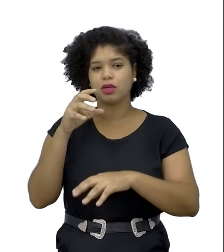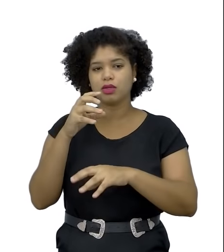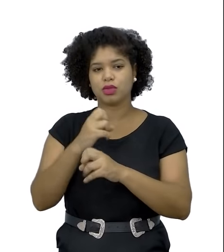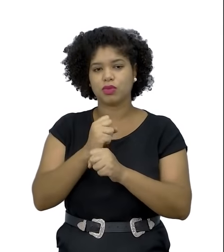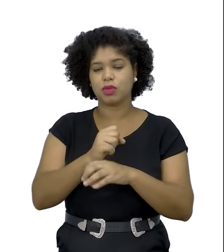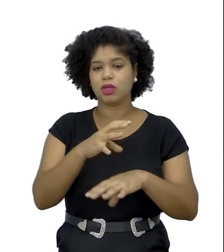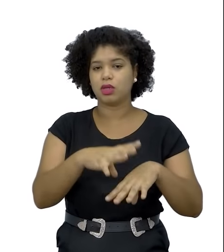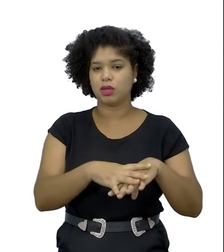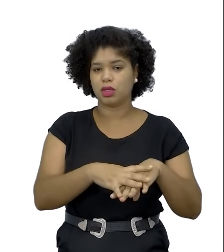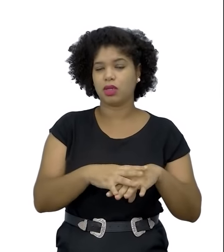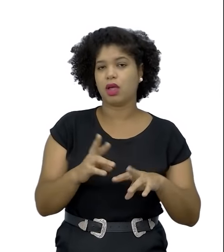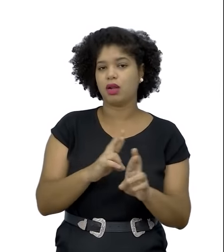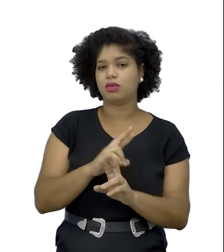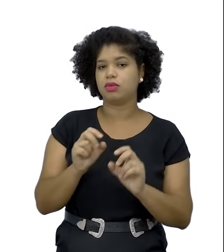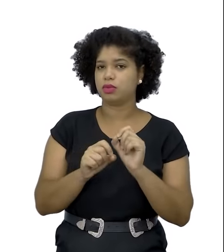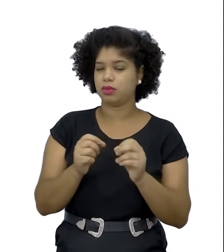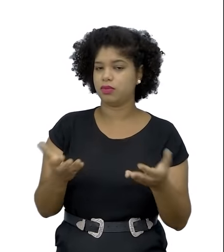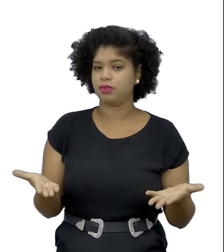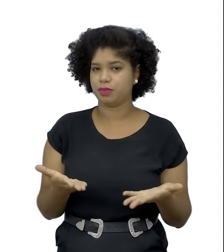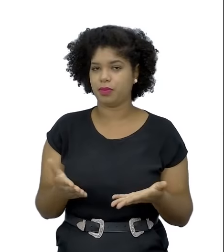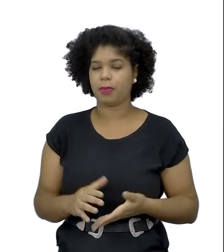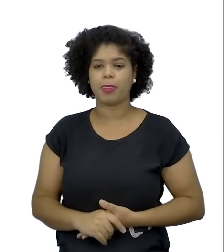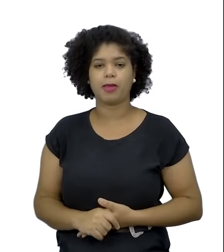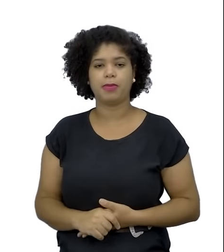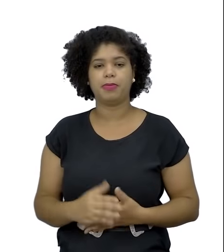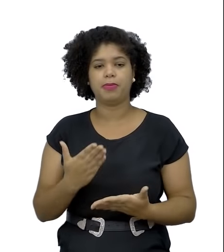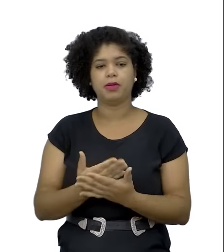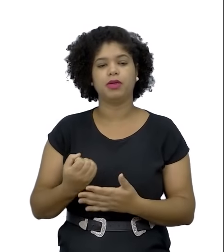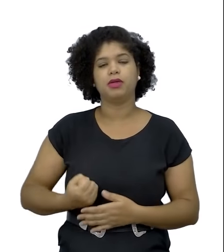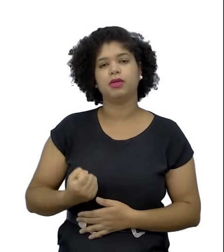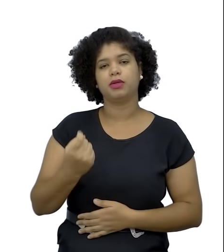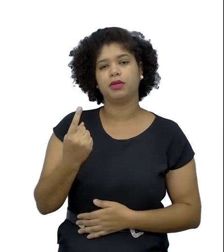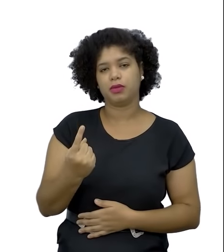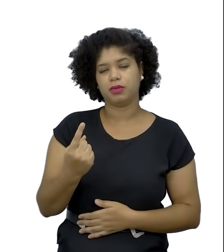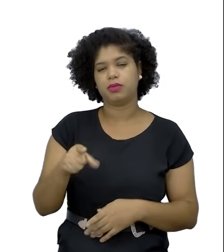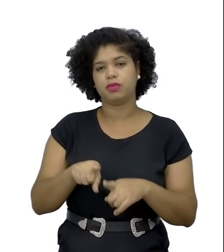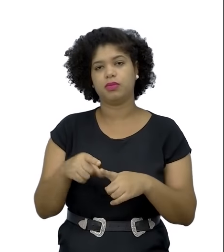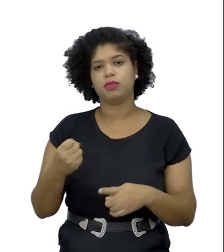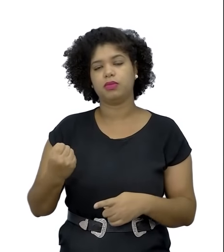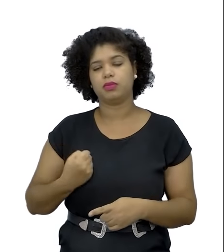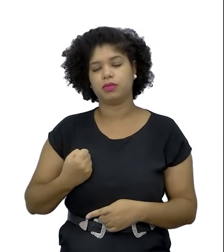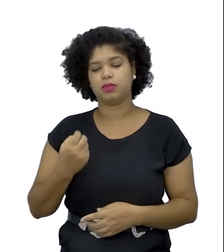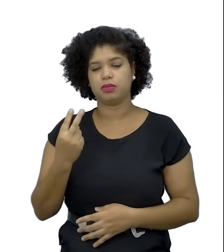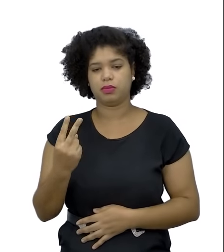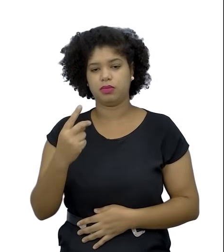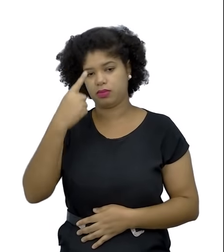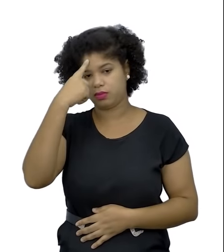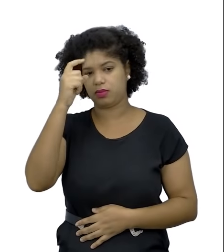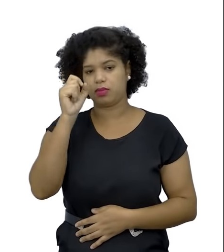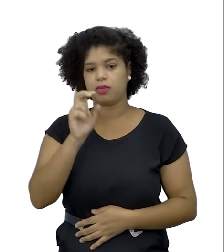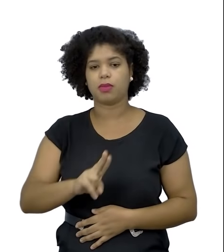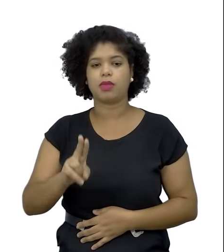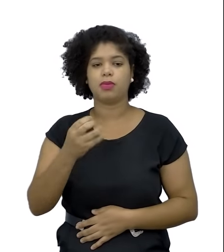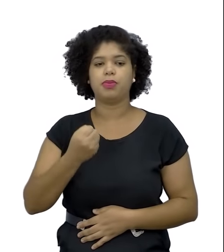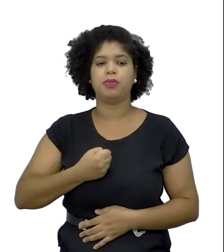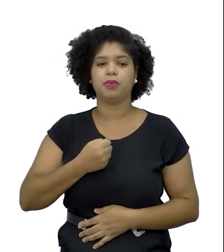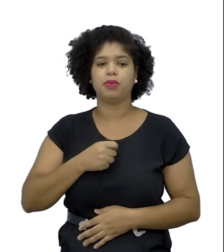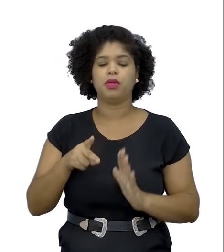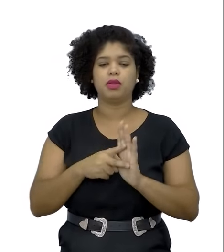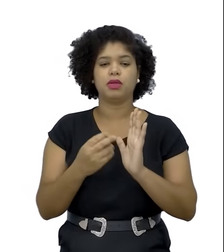forma ele se apresenta nessa sequência. As aulas 1 e 2, elas trazem a ideia de utilizar números como indicador